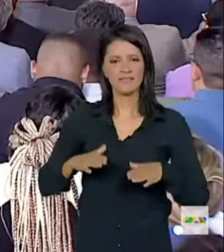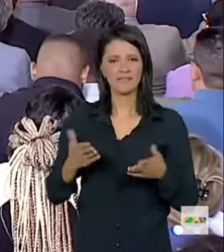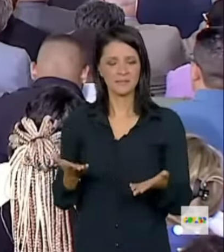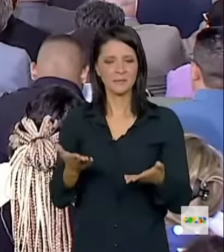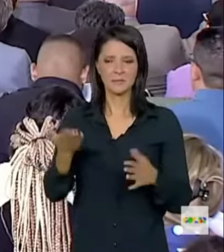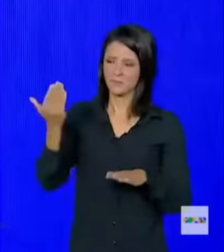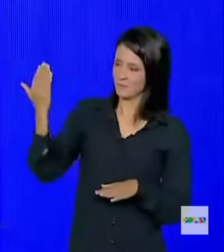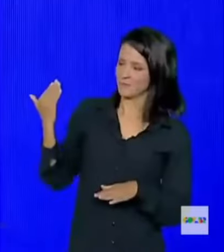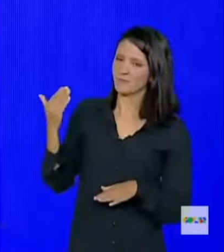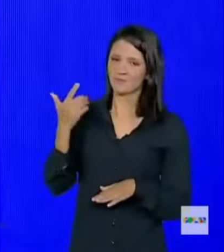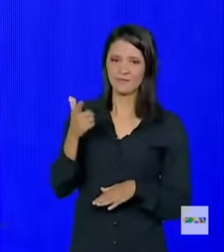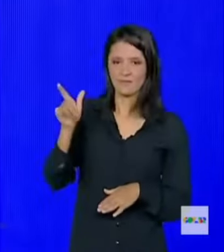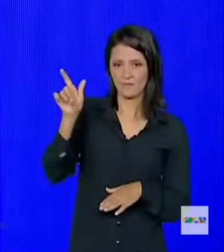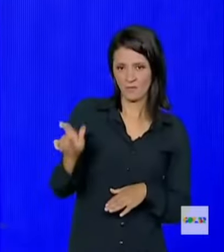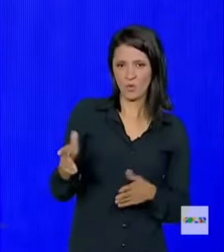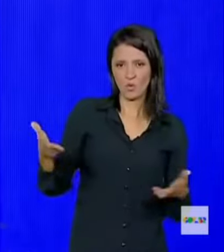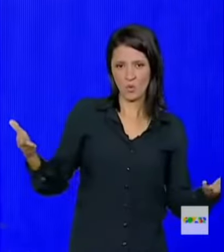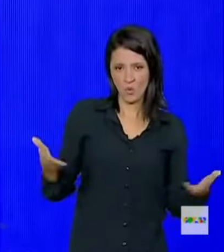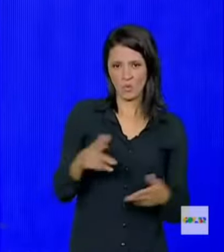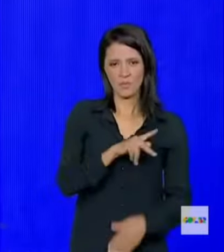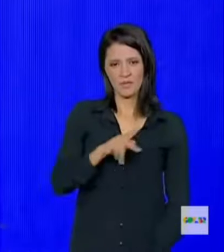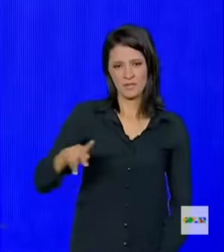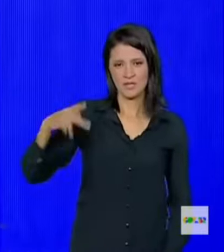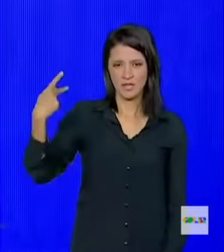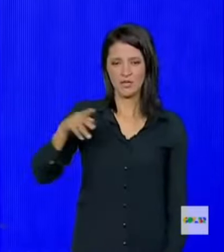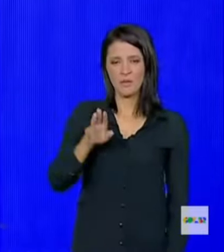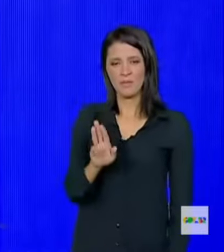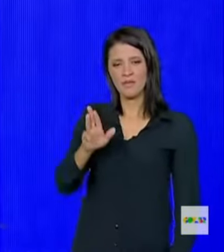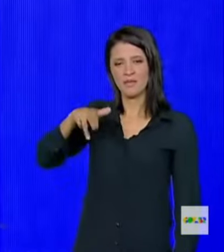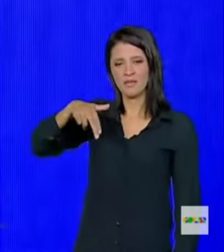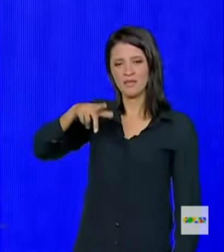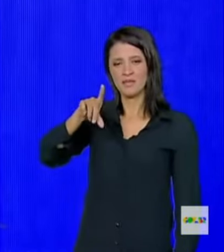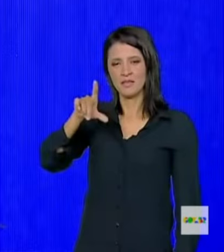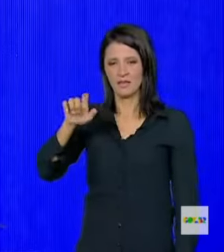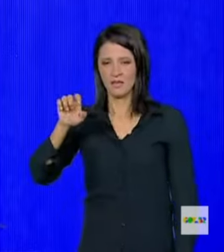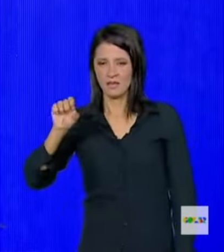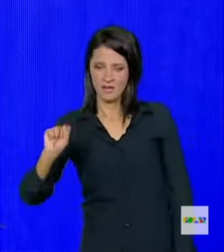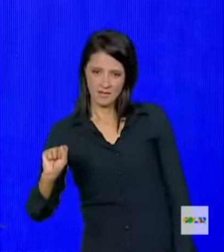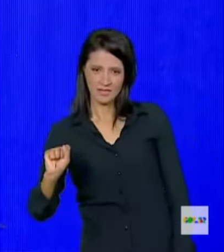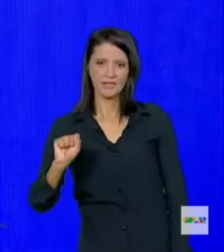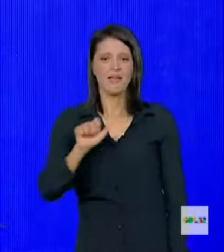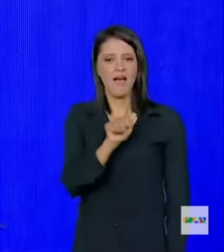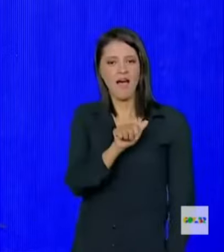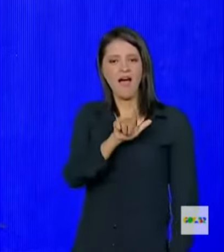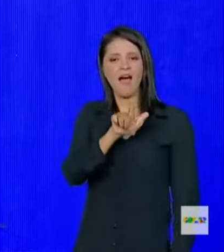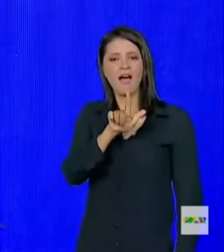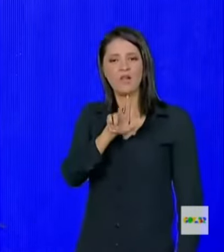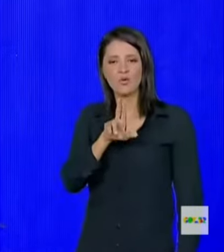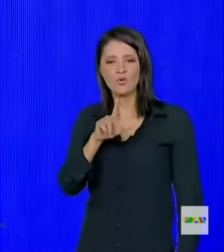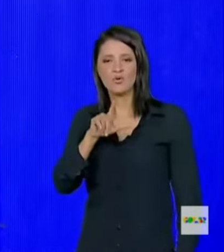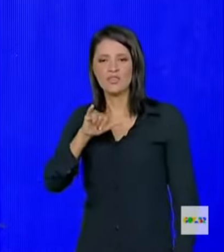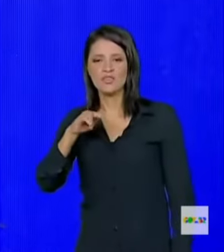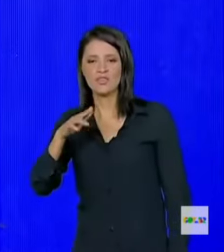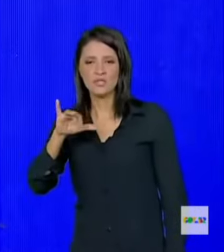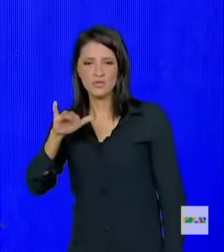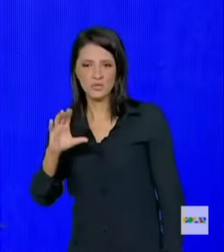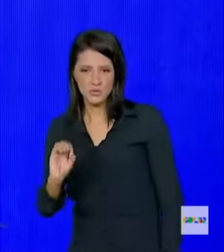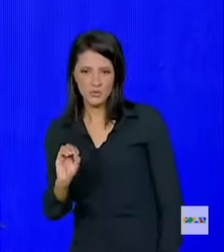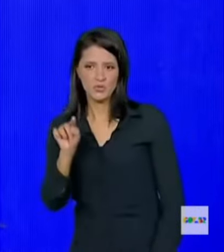época, o atual hoje presidente do BNDES, o Aloysio Mercadante, ele era